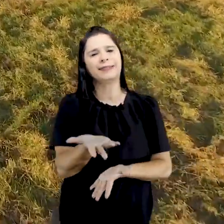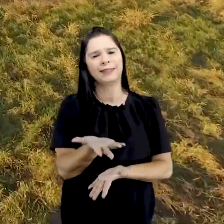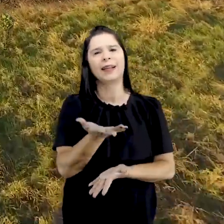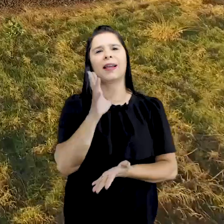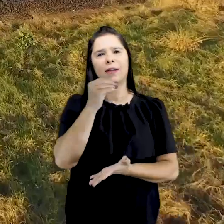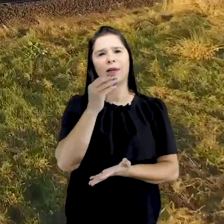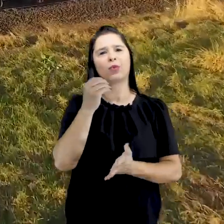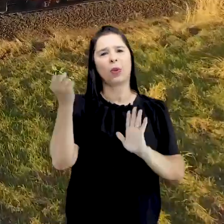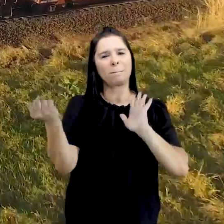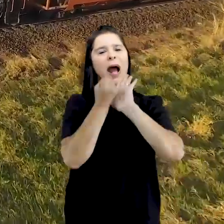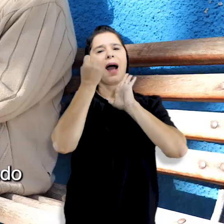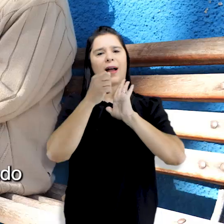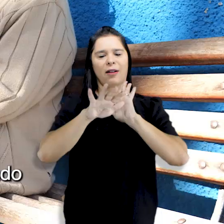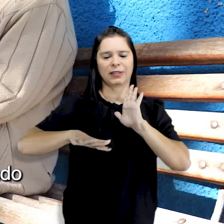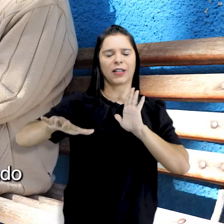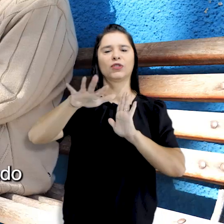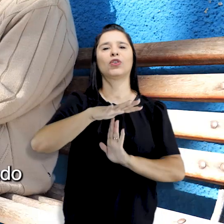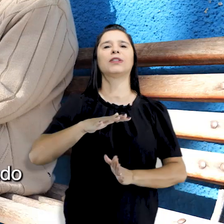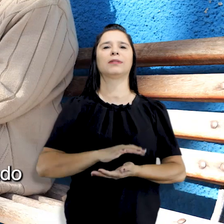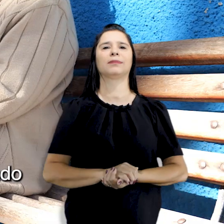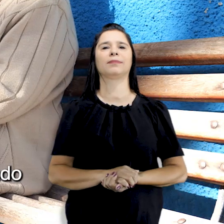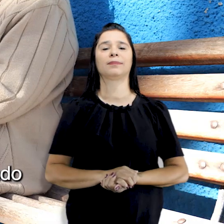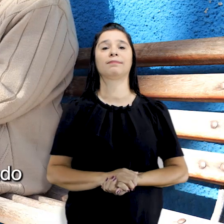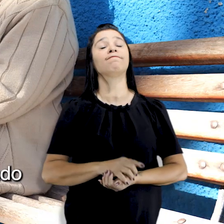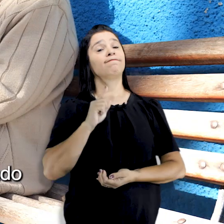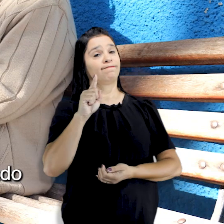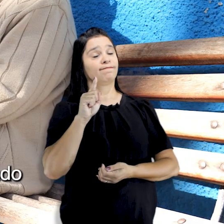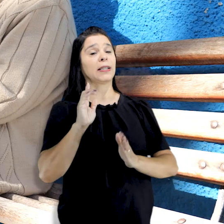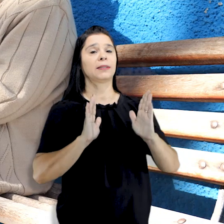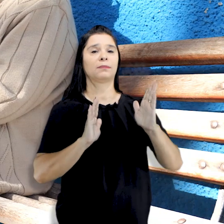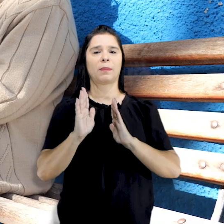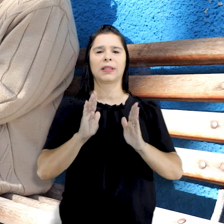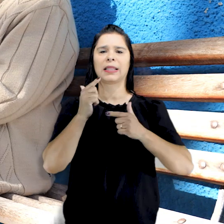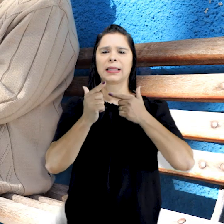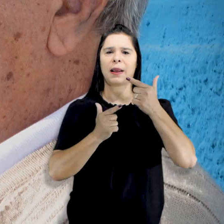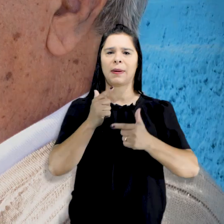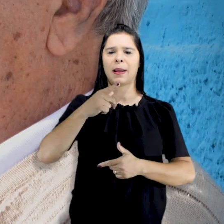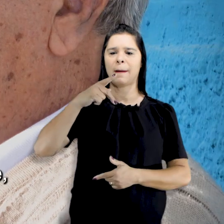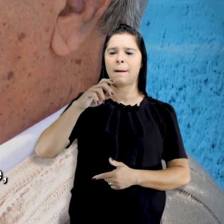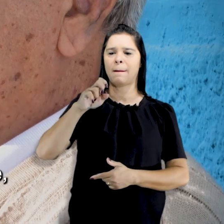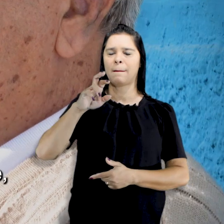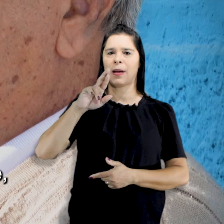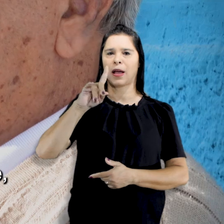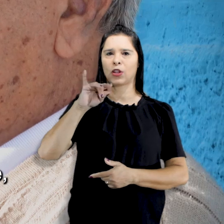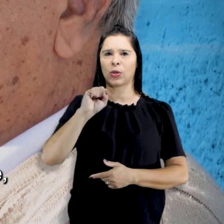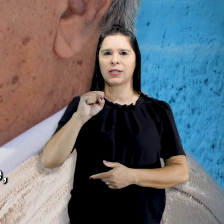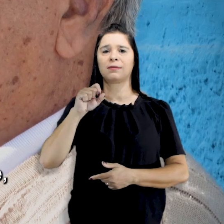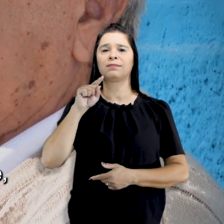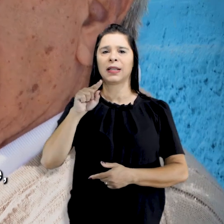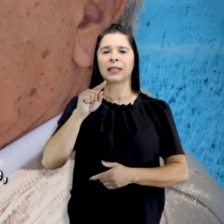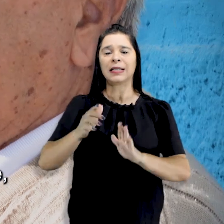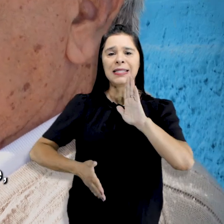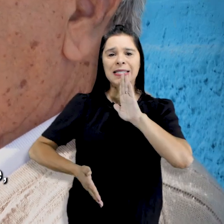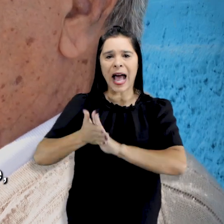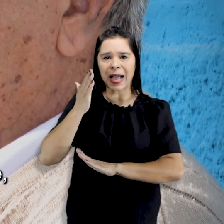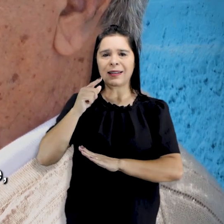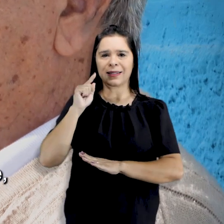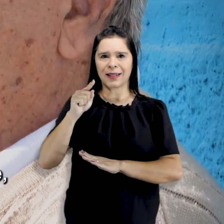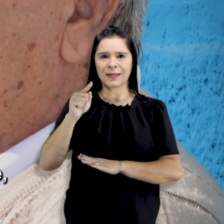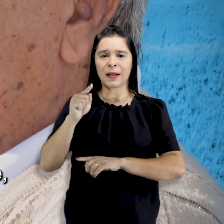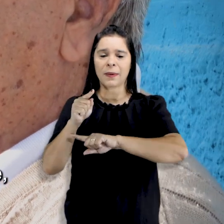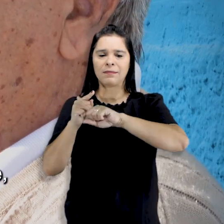as regiões. Nesta oportunidade, trabalhando em Perdões com alto de linha, a saída de Perdões para Cana Verde,